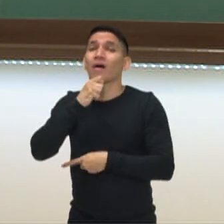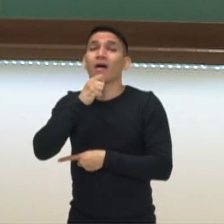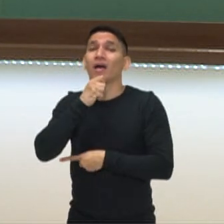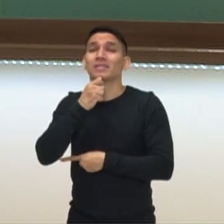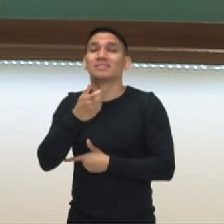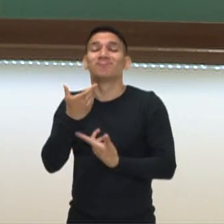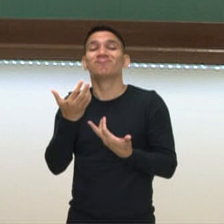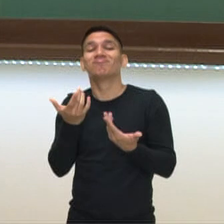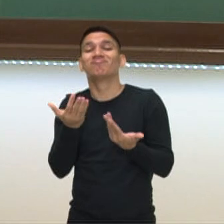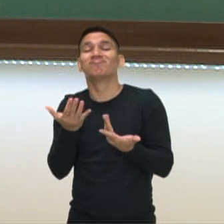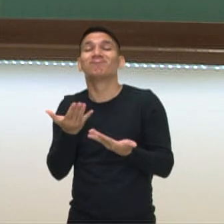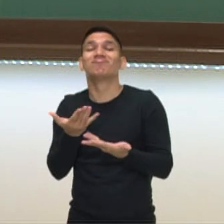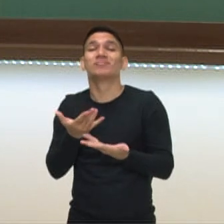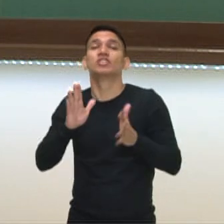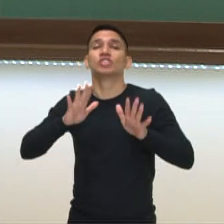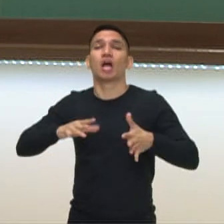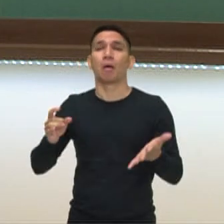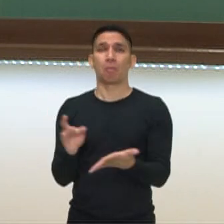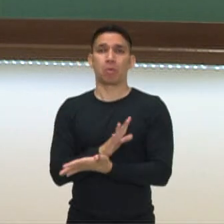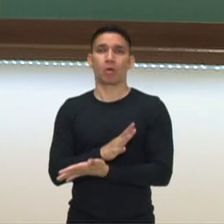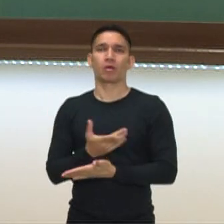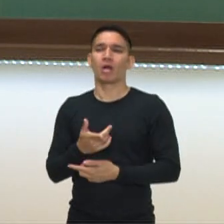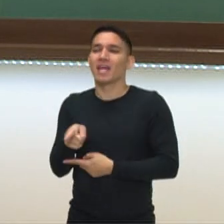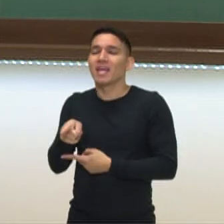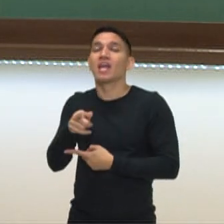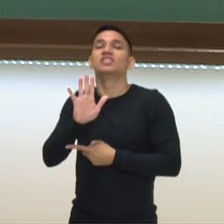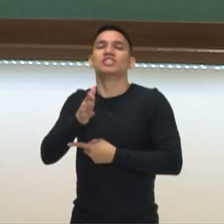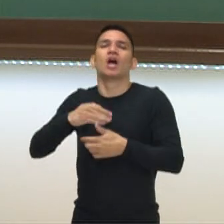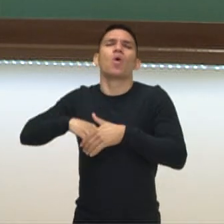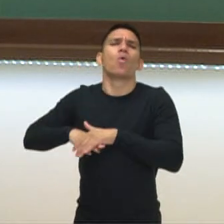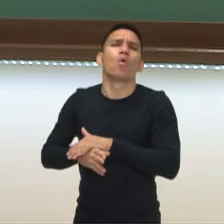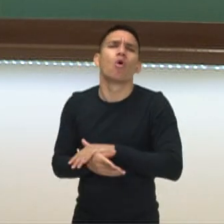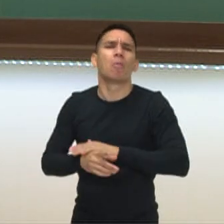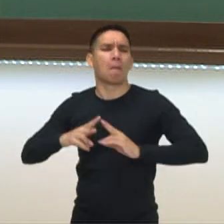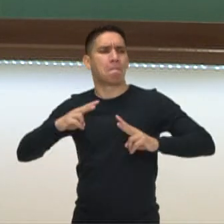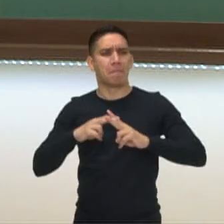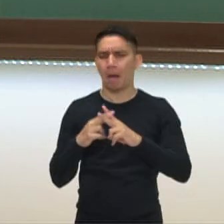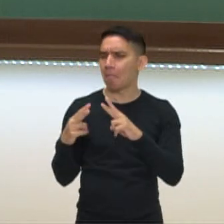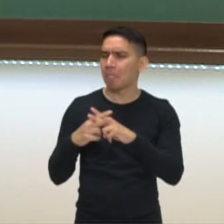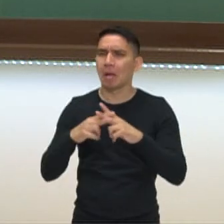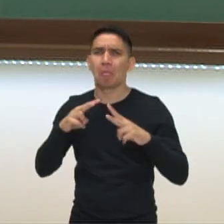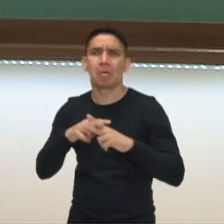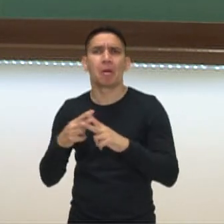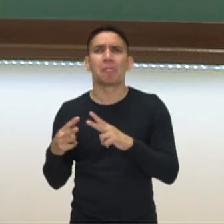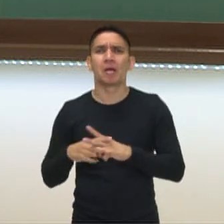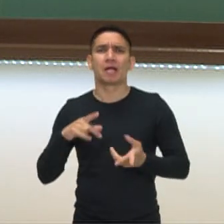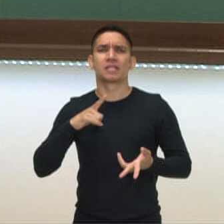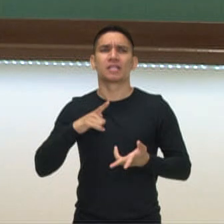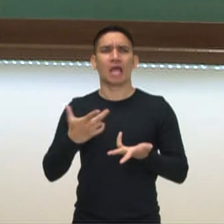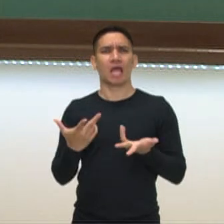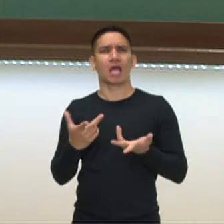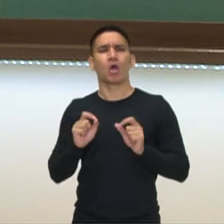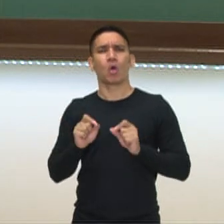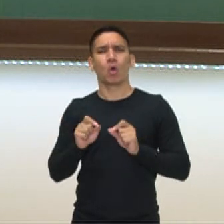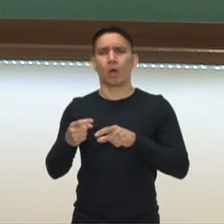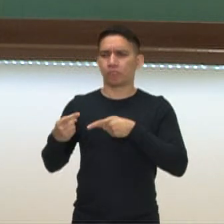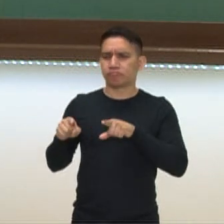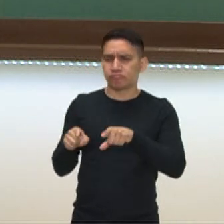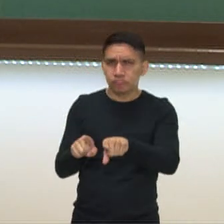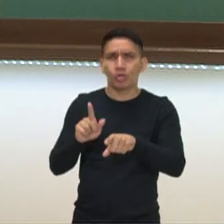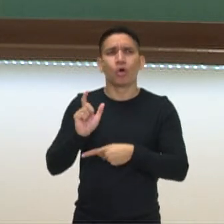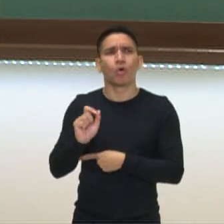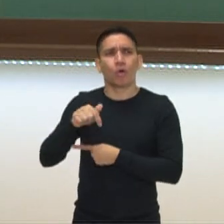teatro romano. Por quê? Eles gostavam dos gladiadores, eles gostavam das corridas de piga. Quando eu falo quadriga,